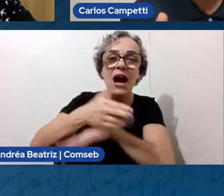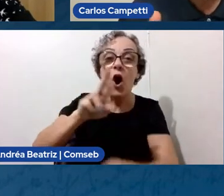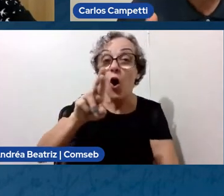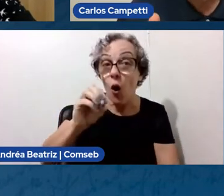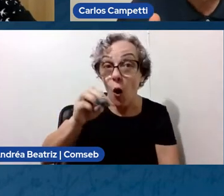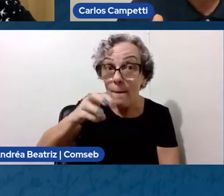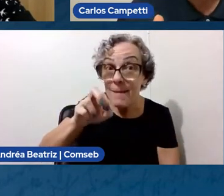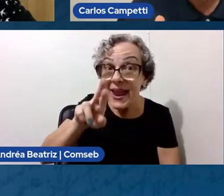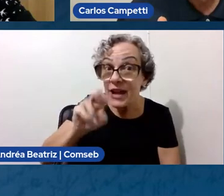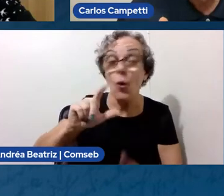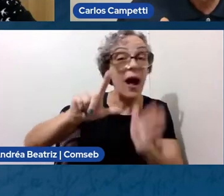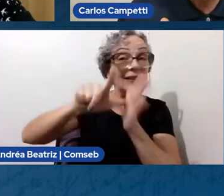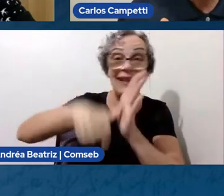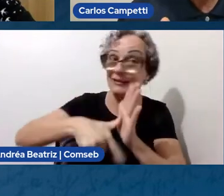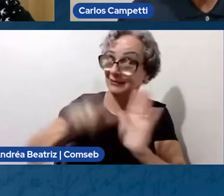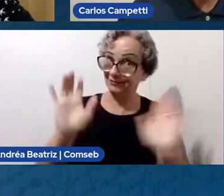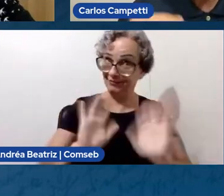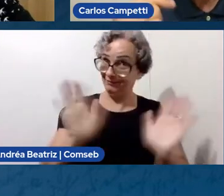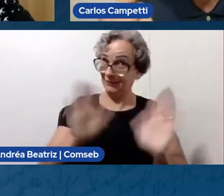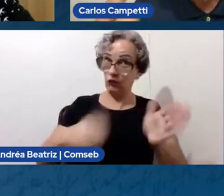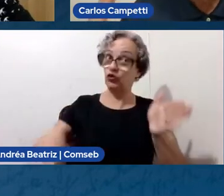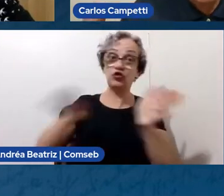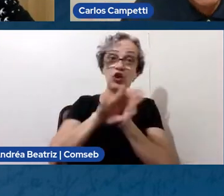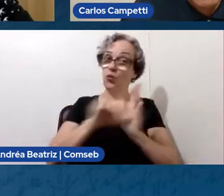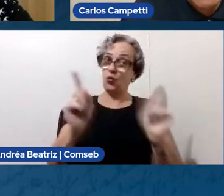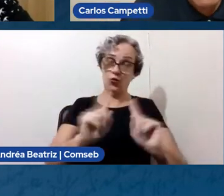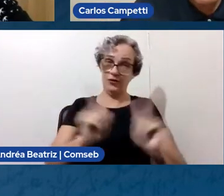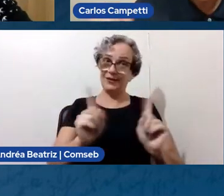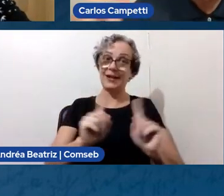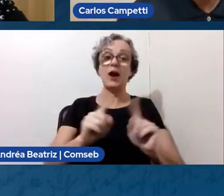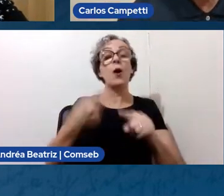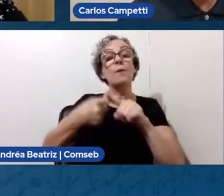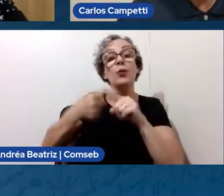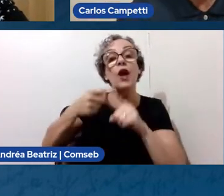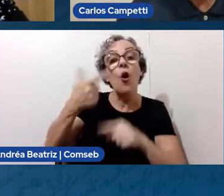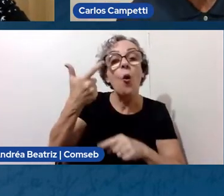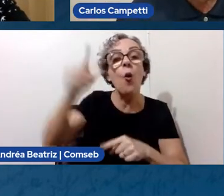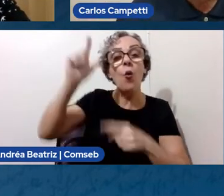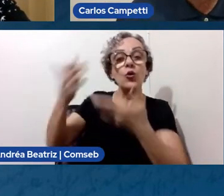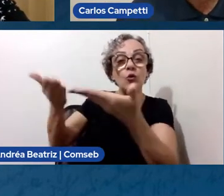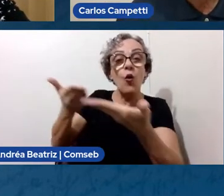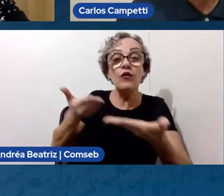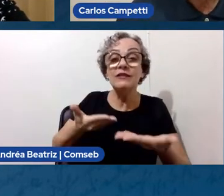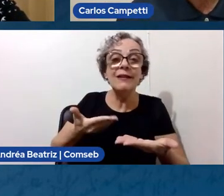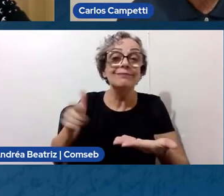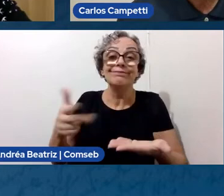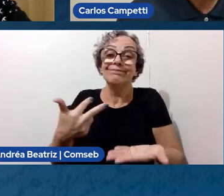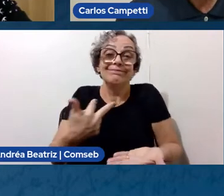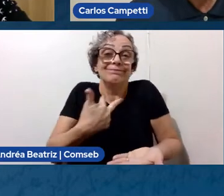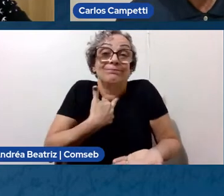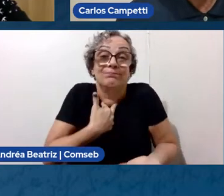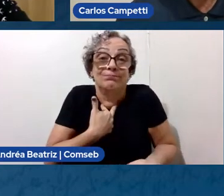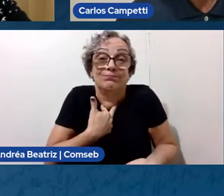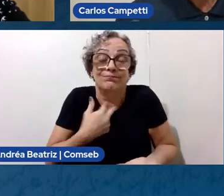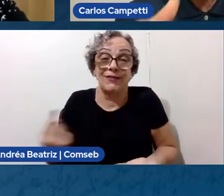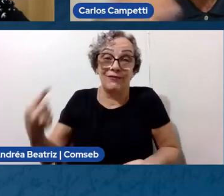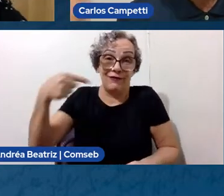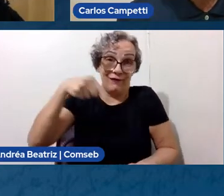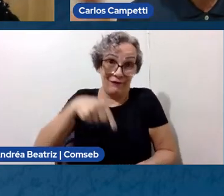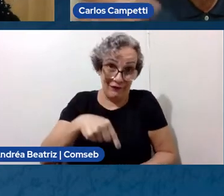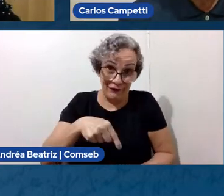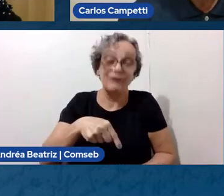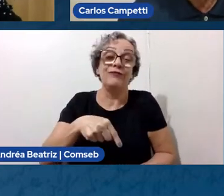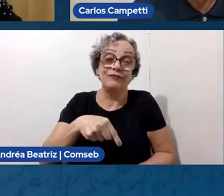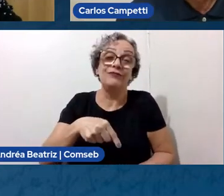chegou atrasado, viu, gente? É que nós tínhamos um outro convidado que não pôde comparecer, por